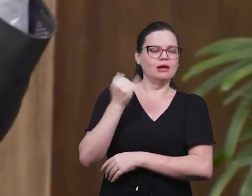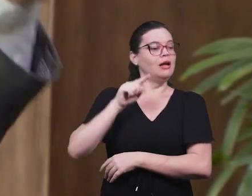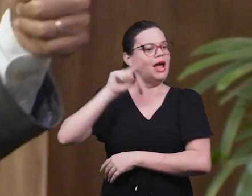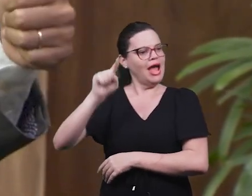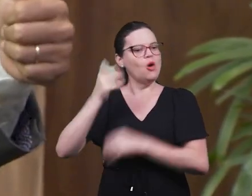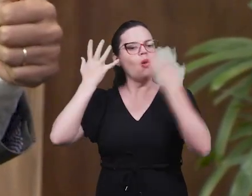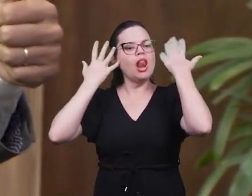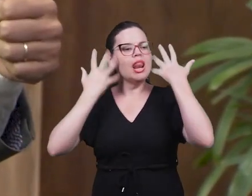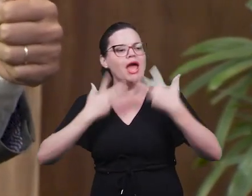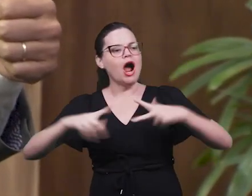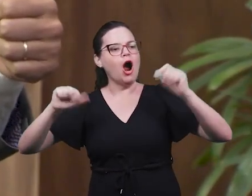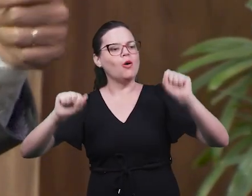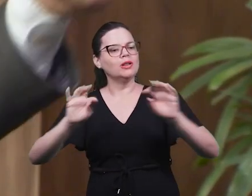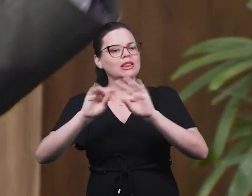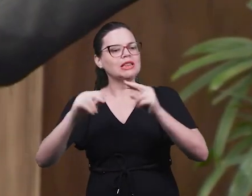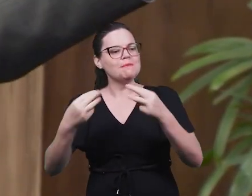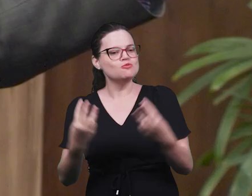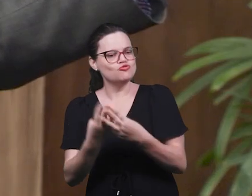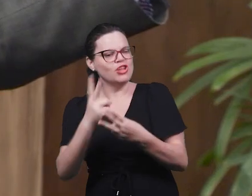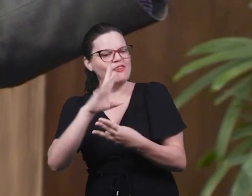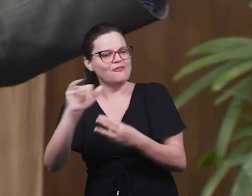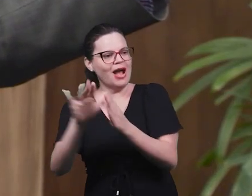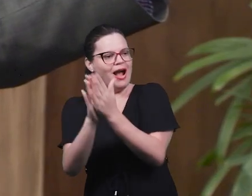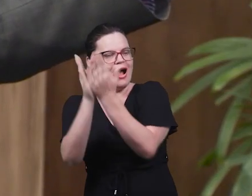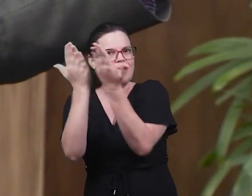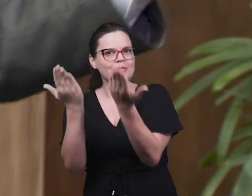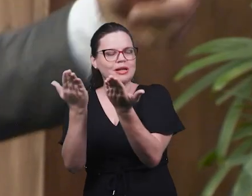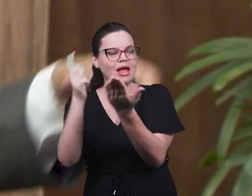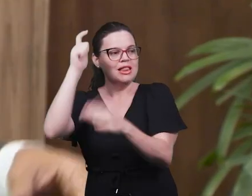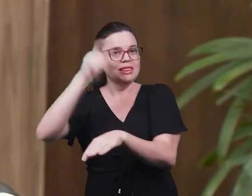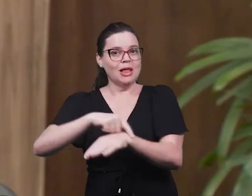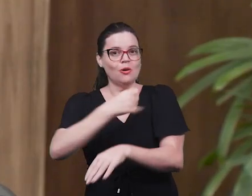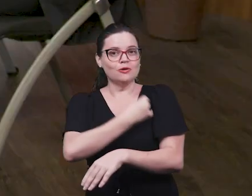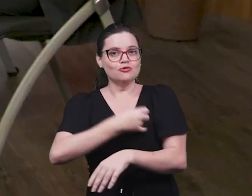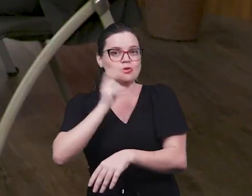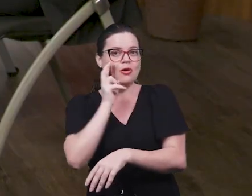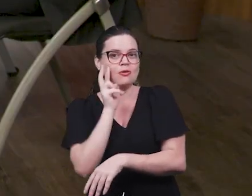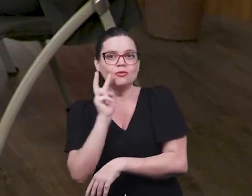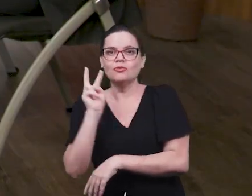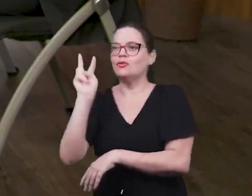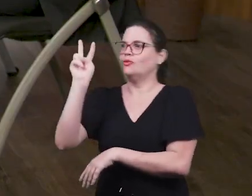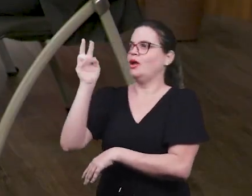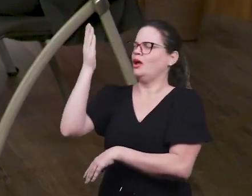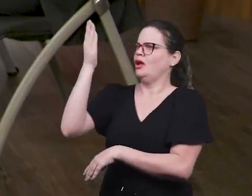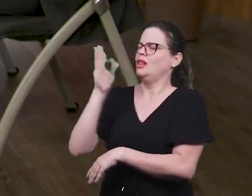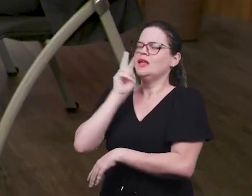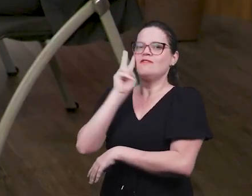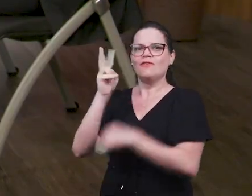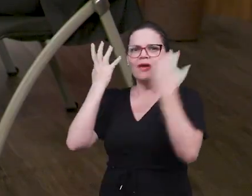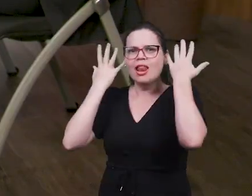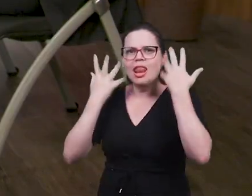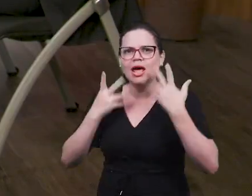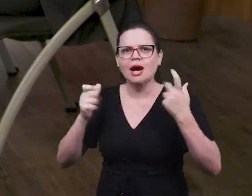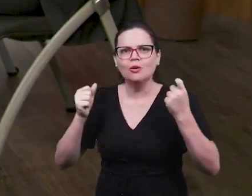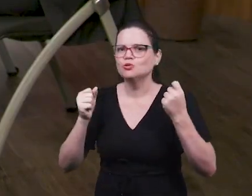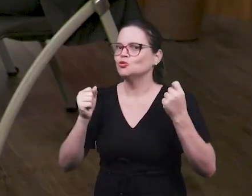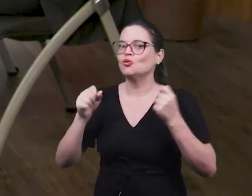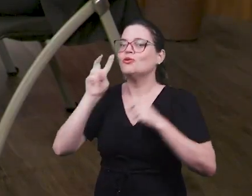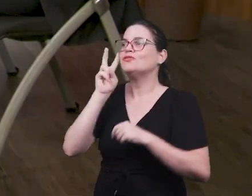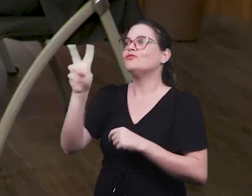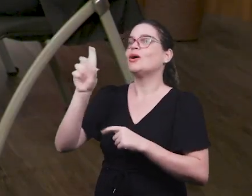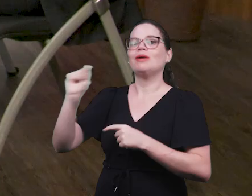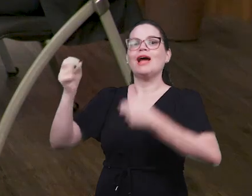cordeiro, ele era o leão da Glória tribo de a Judá, Jesus. porque ele ia vencer a morte como um leão. E aqui fala de morte e